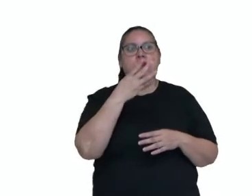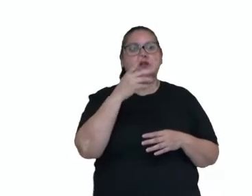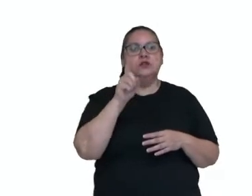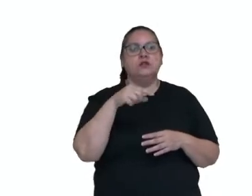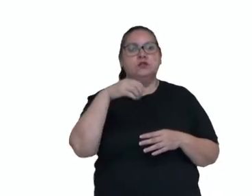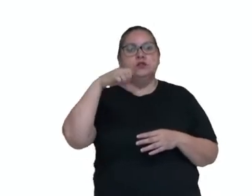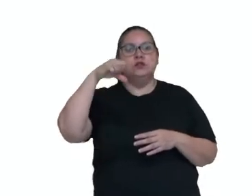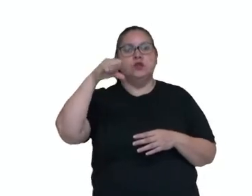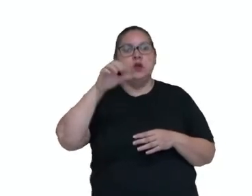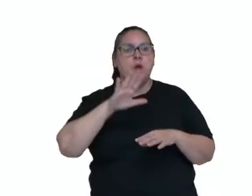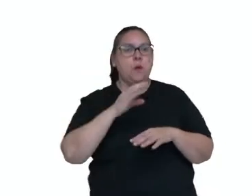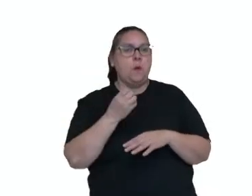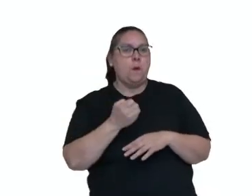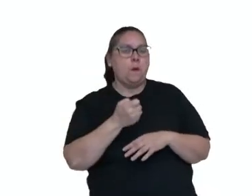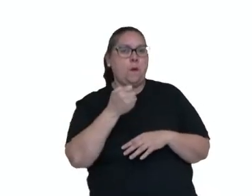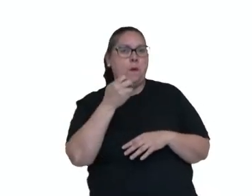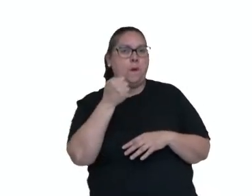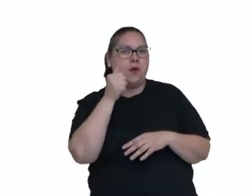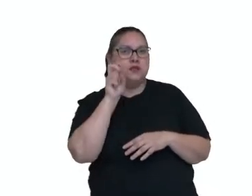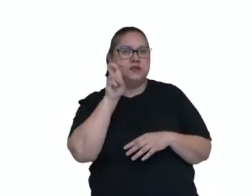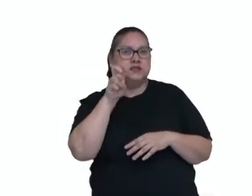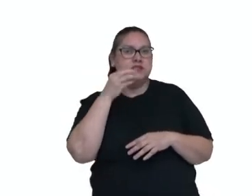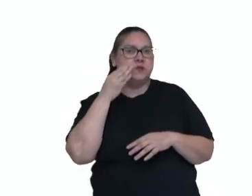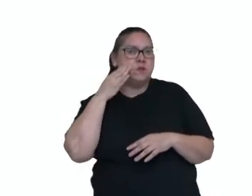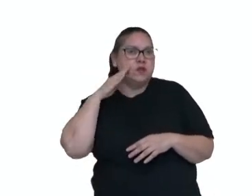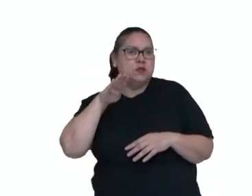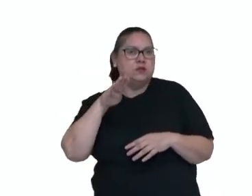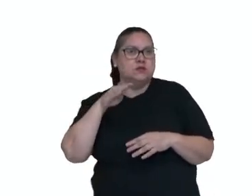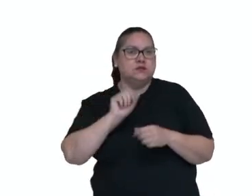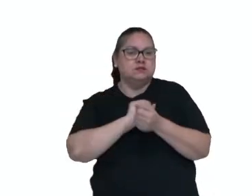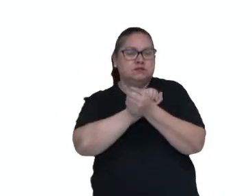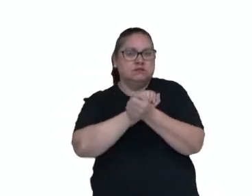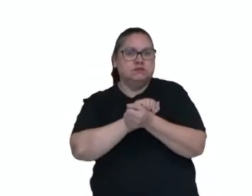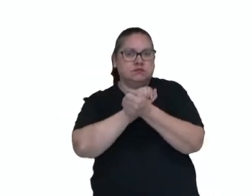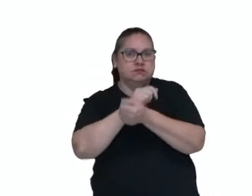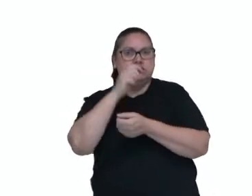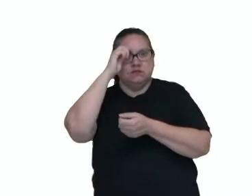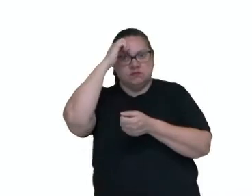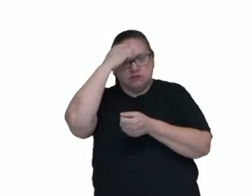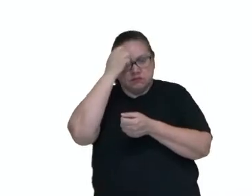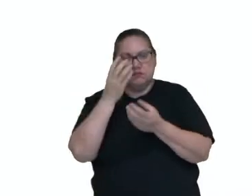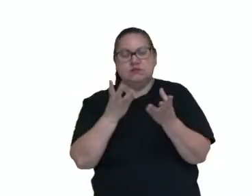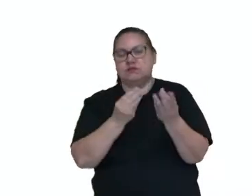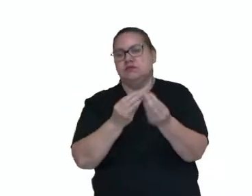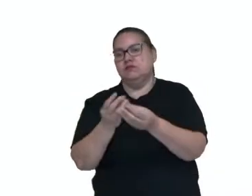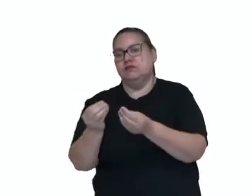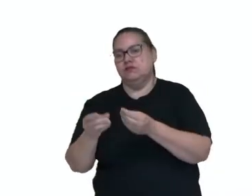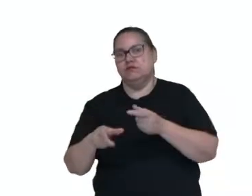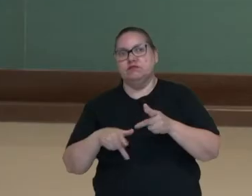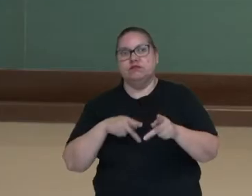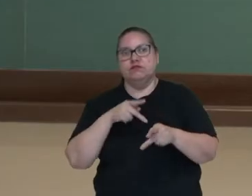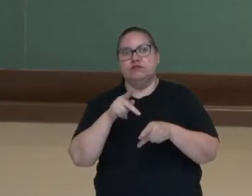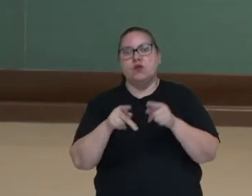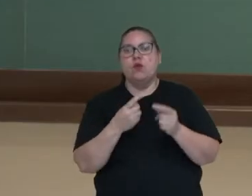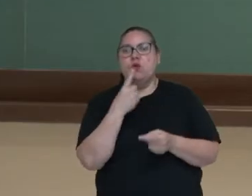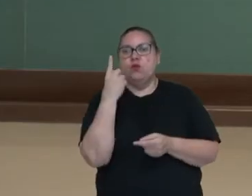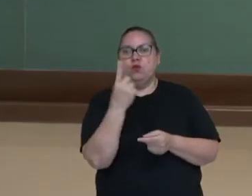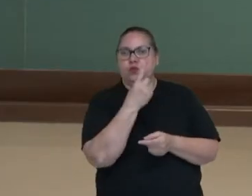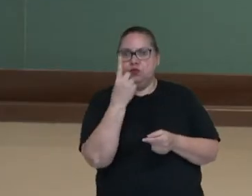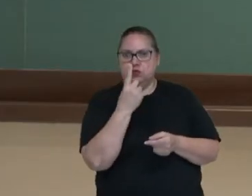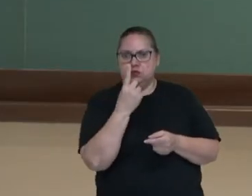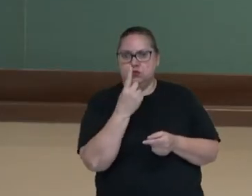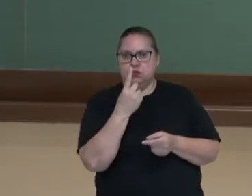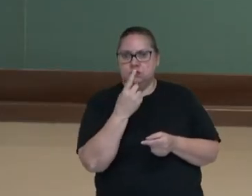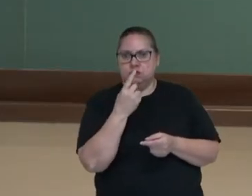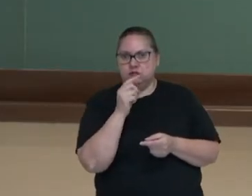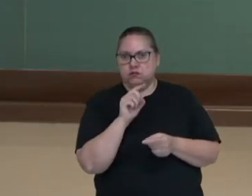4,9, quase 5 milhões de africanos vieram ao Brasil como escravizados. Era um único povo? Era um